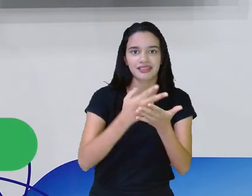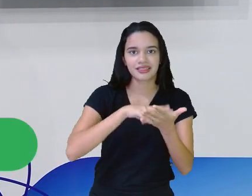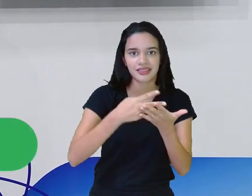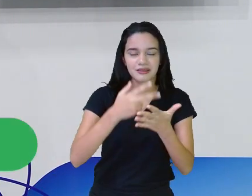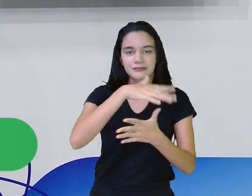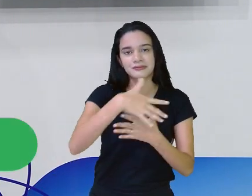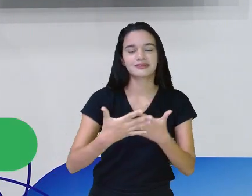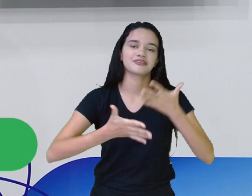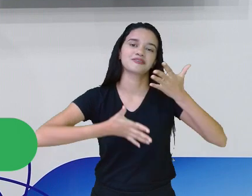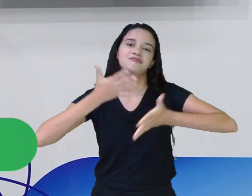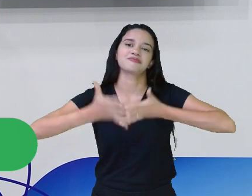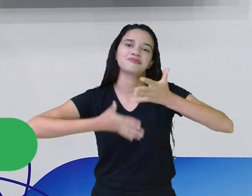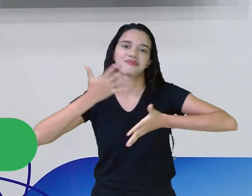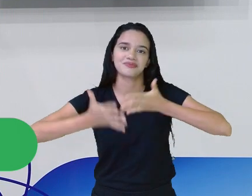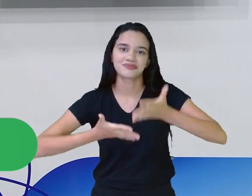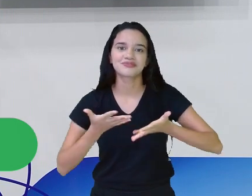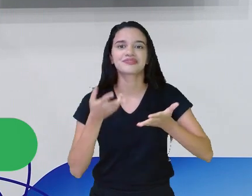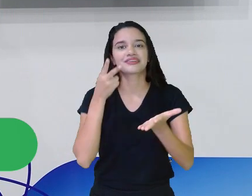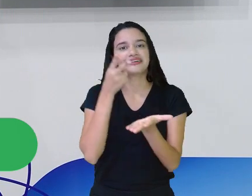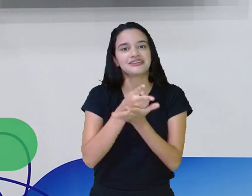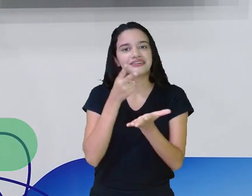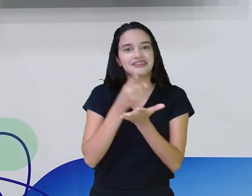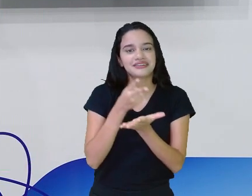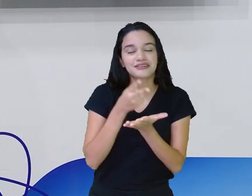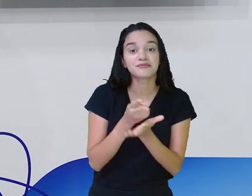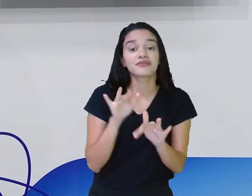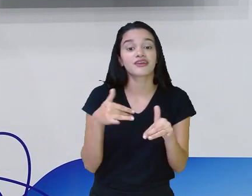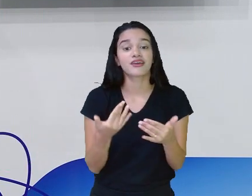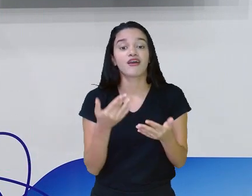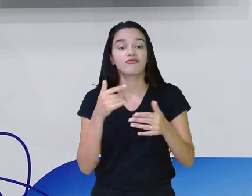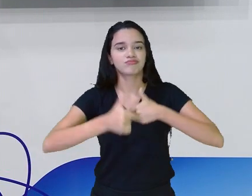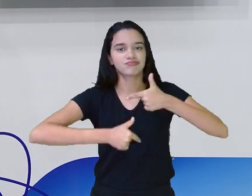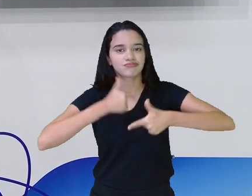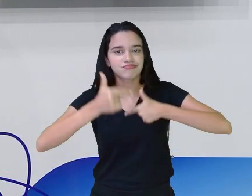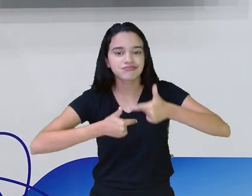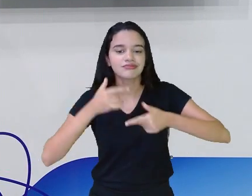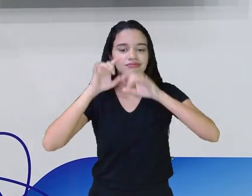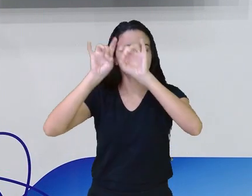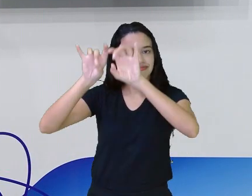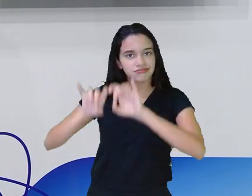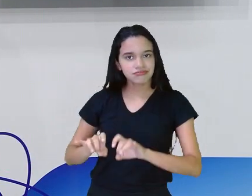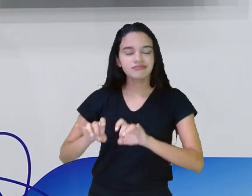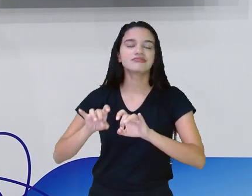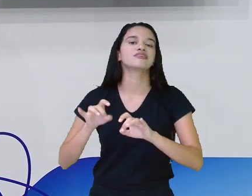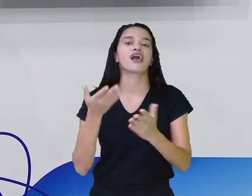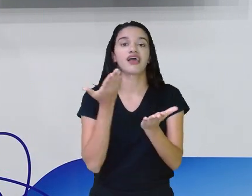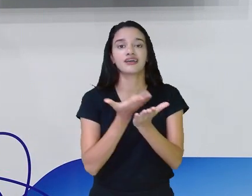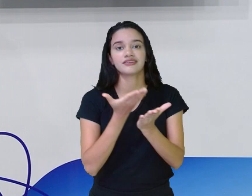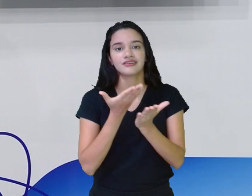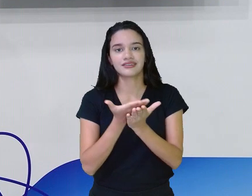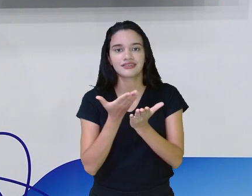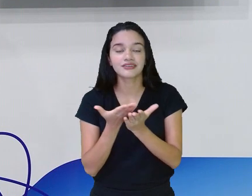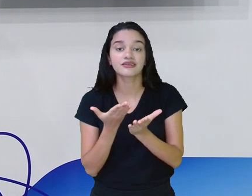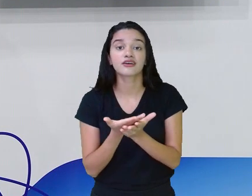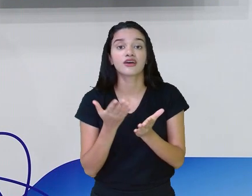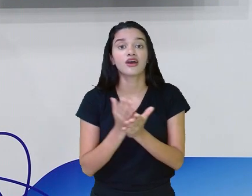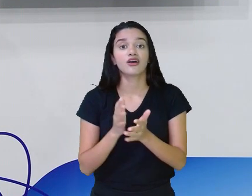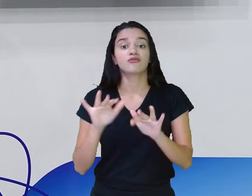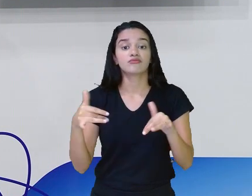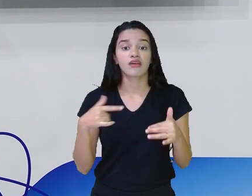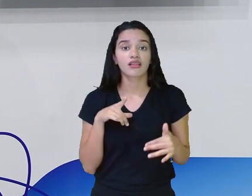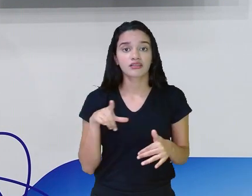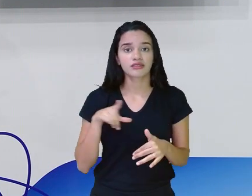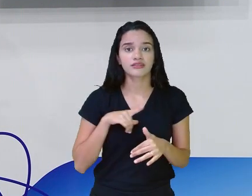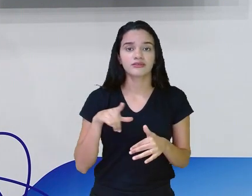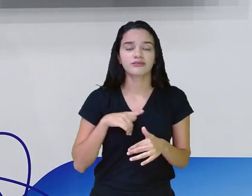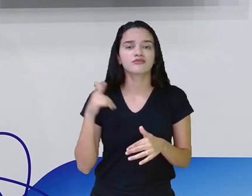Libras, como sempre, com esse seu jeitinho todo doce, né, fazendo um trabalho todo especial, levando essa aula ainda mais longe, tendo um